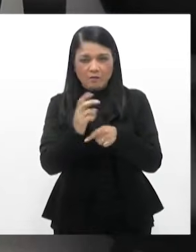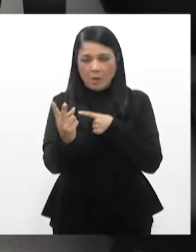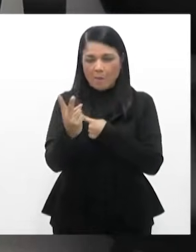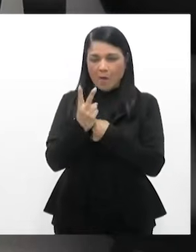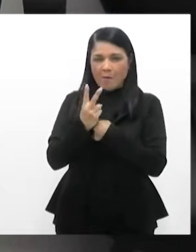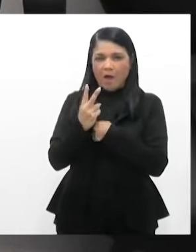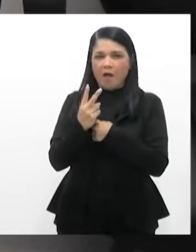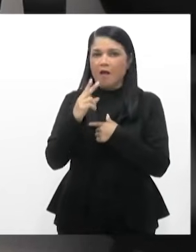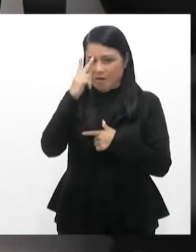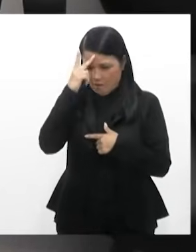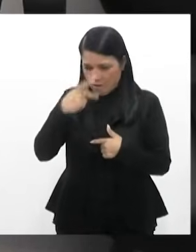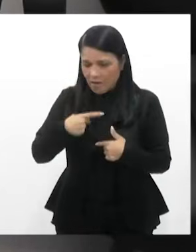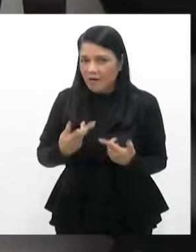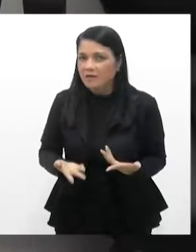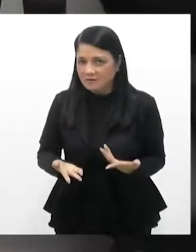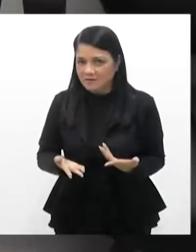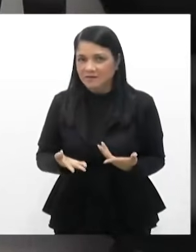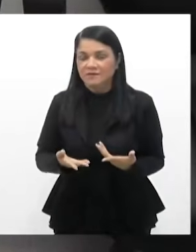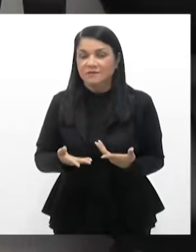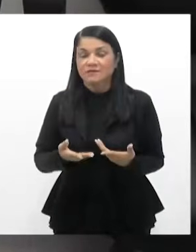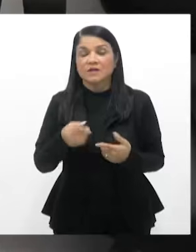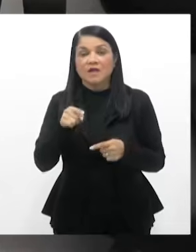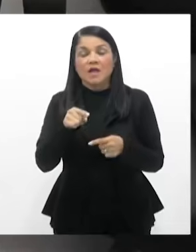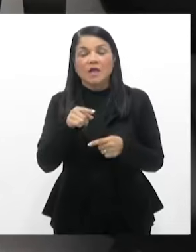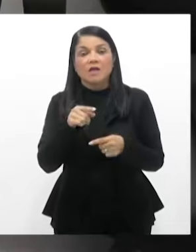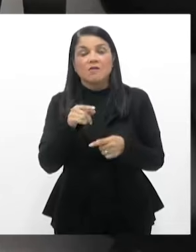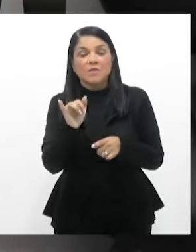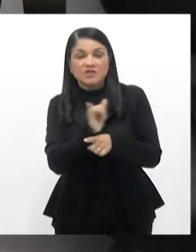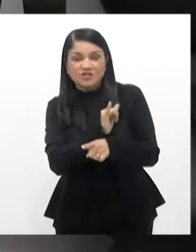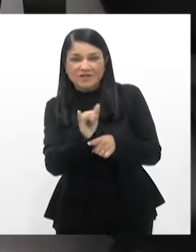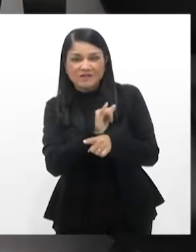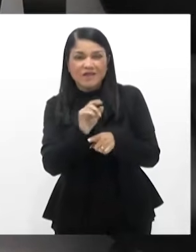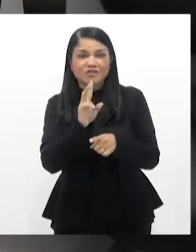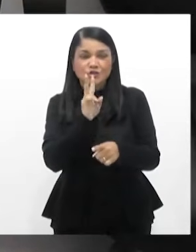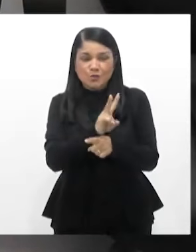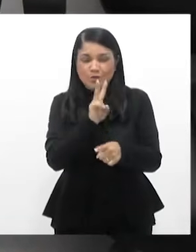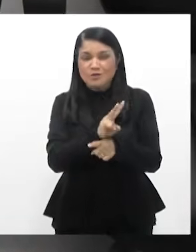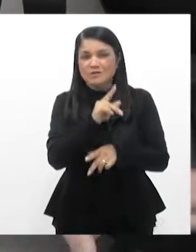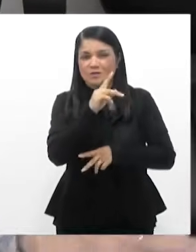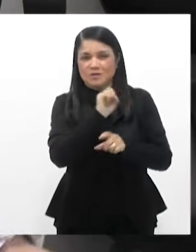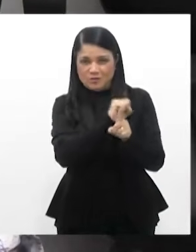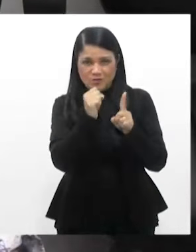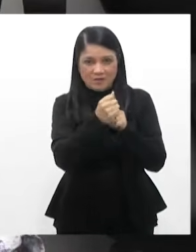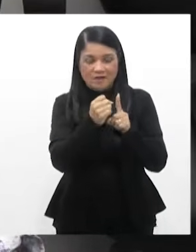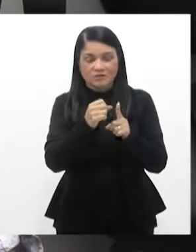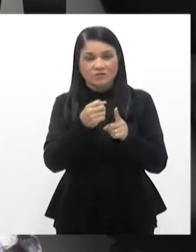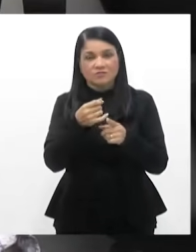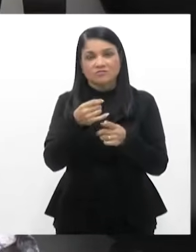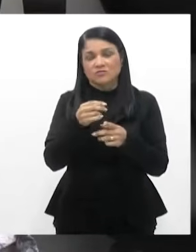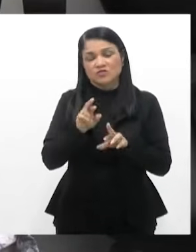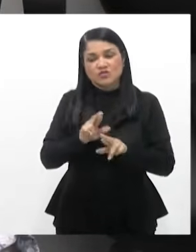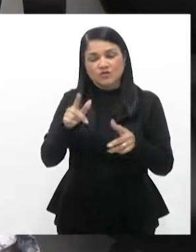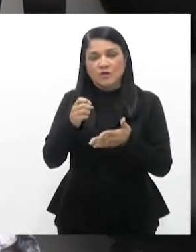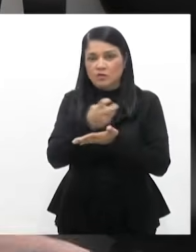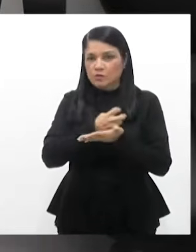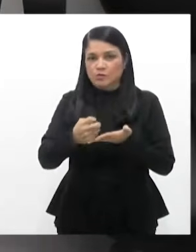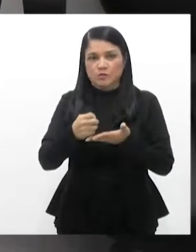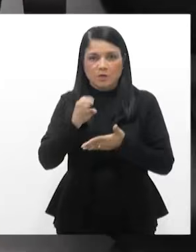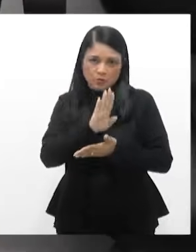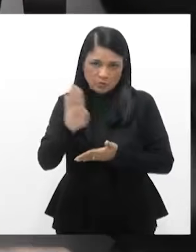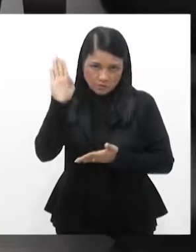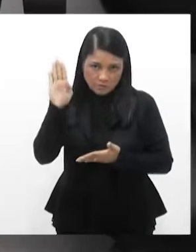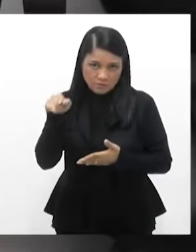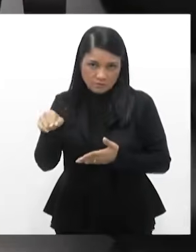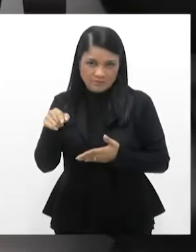próprio. E é um instrumento de proteção da sociedade, não de punição ao candidato. Isso vale